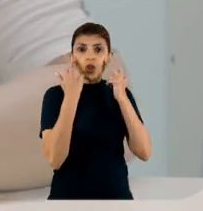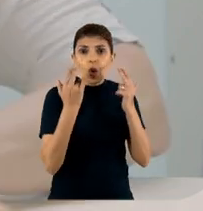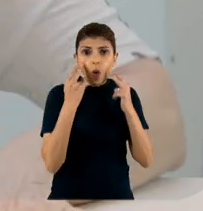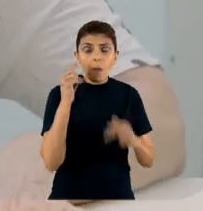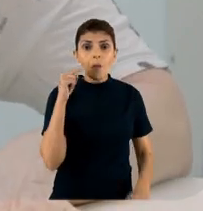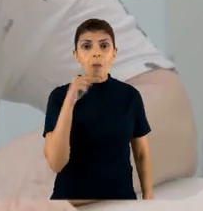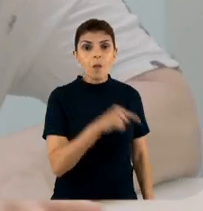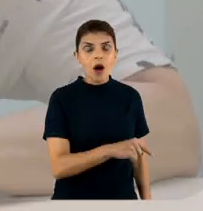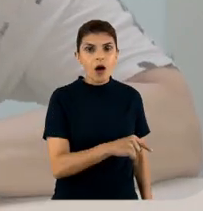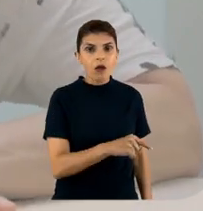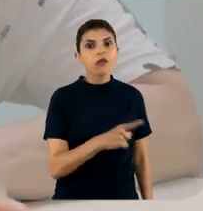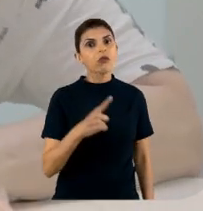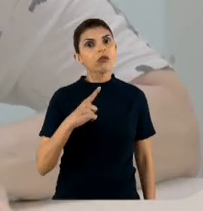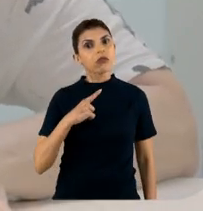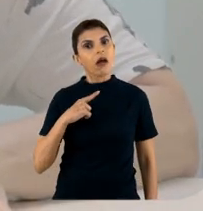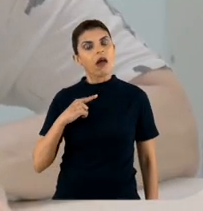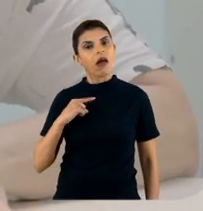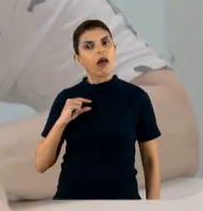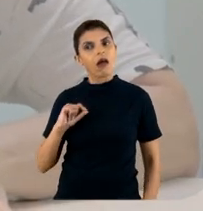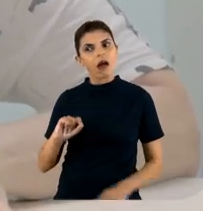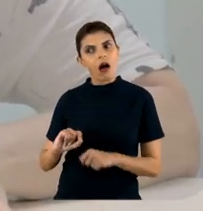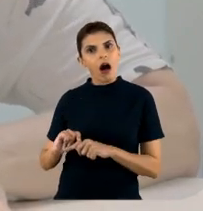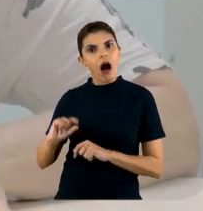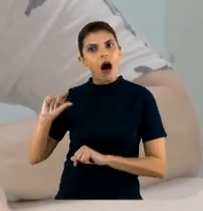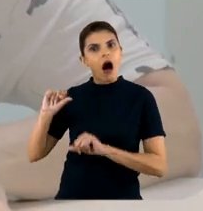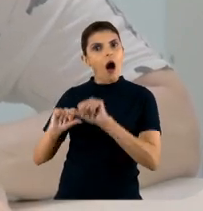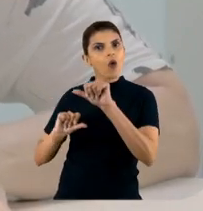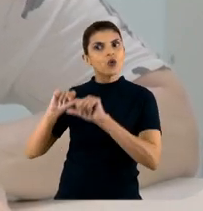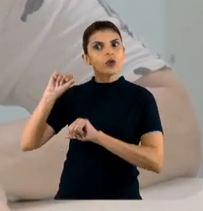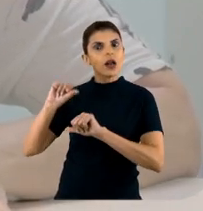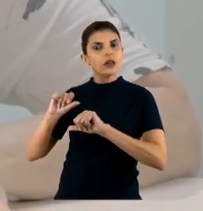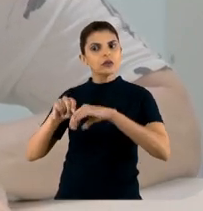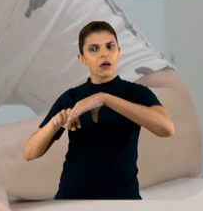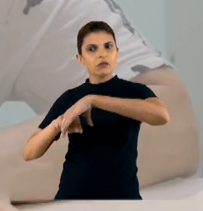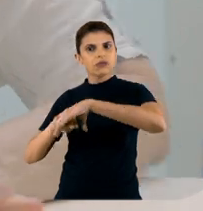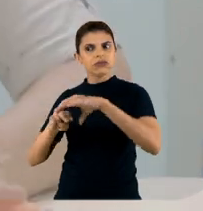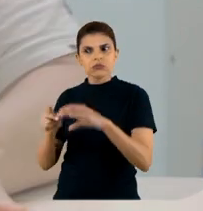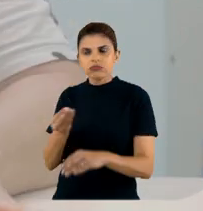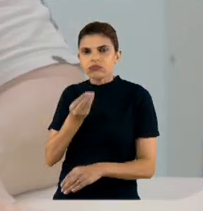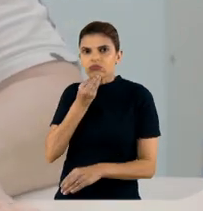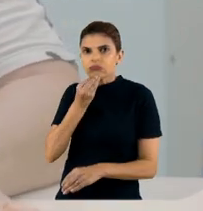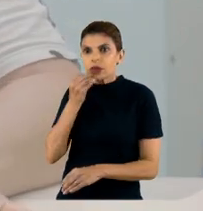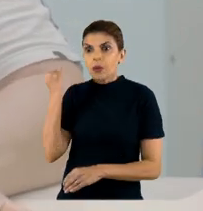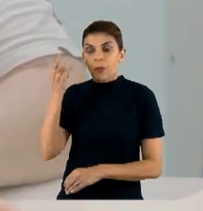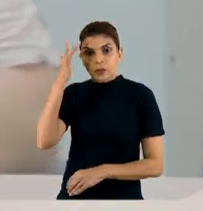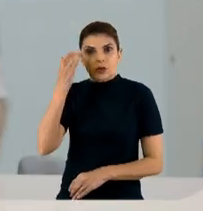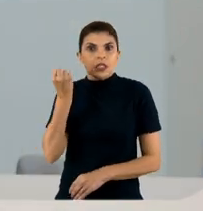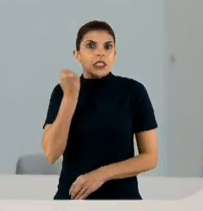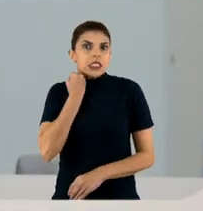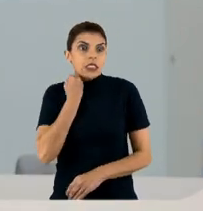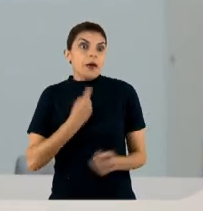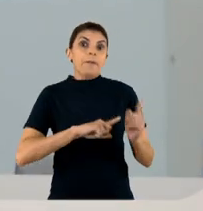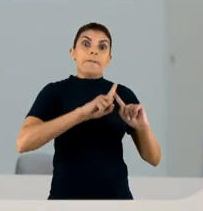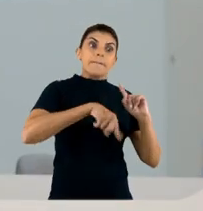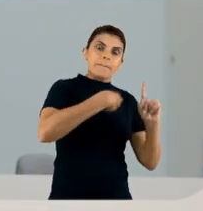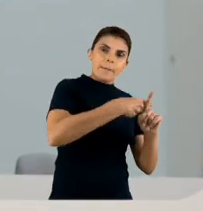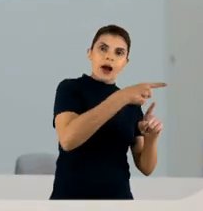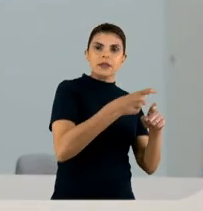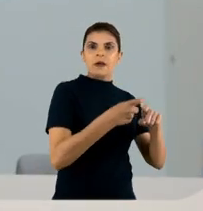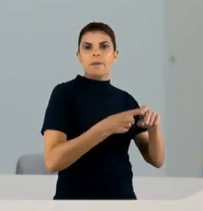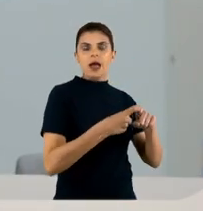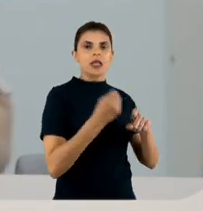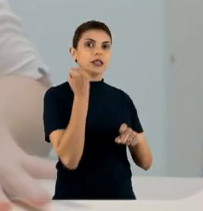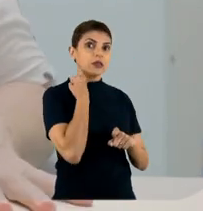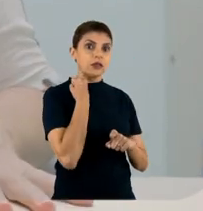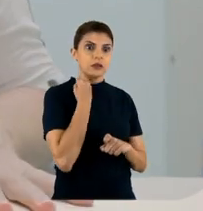tão tem uma alteração na tomografia já visível importante isso deixa a pessoa super estressada e deixa os médicos estressados